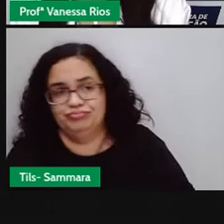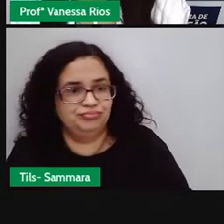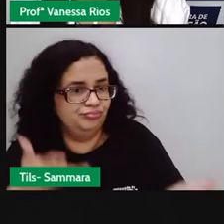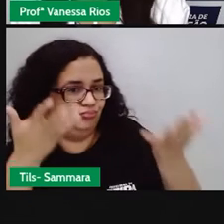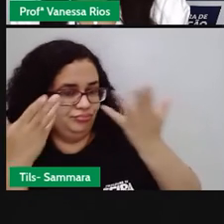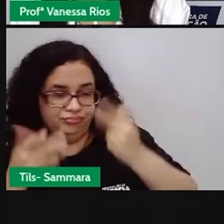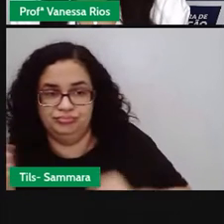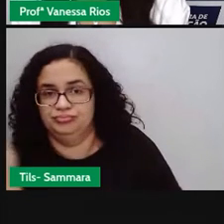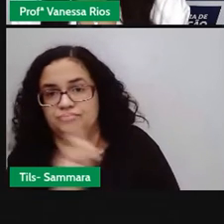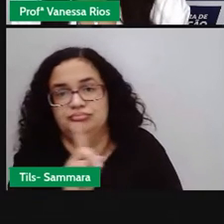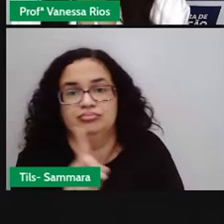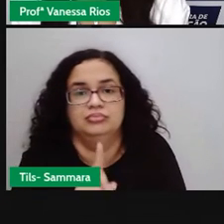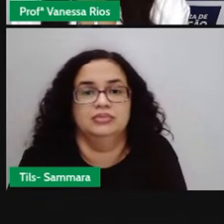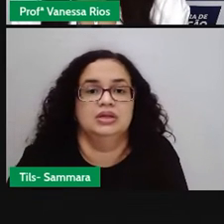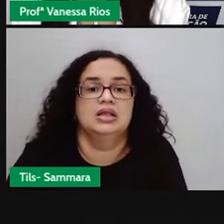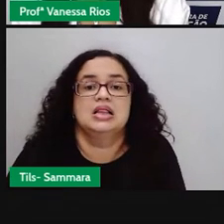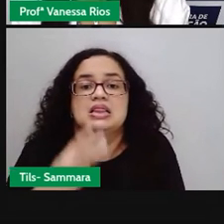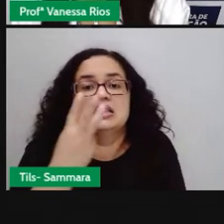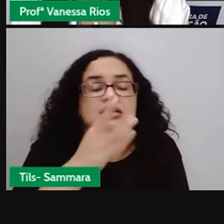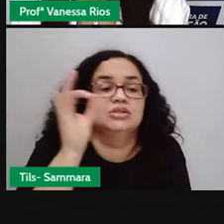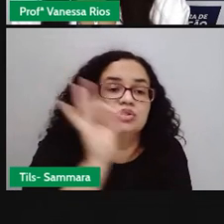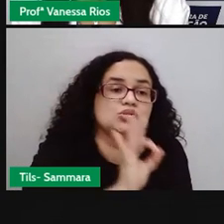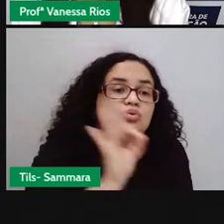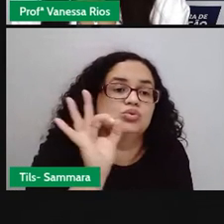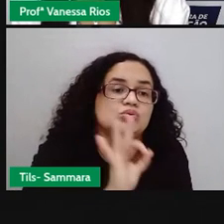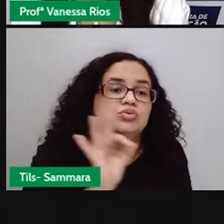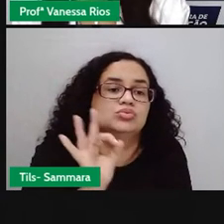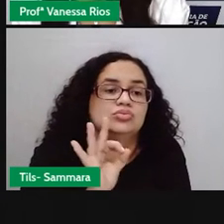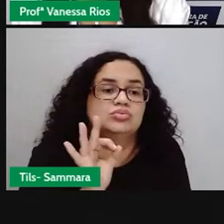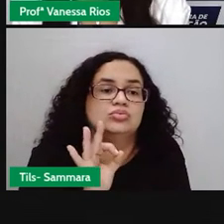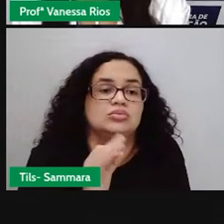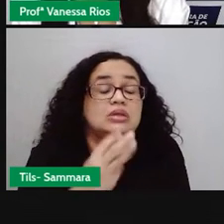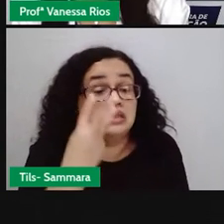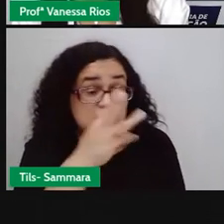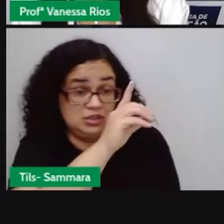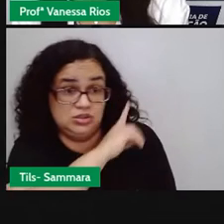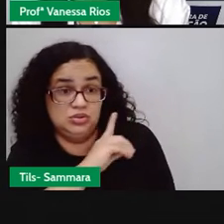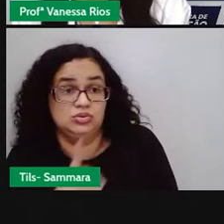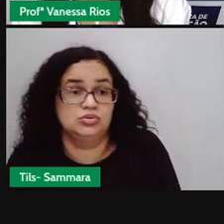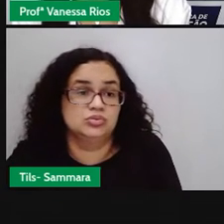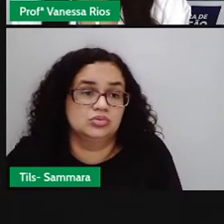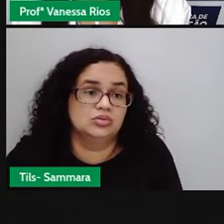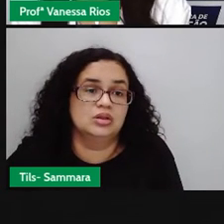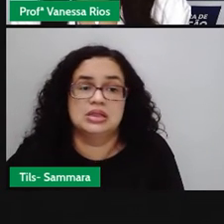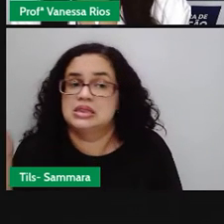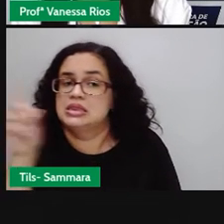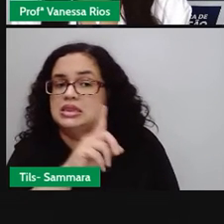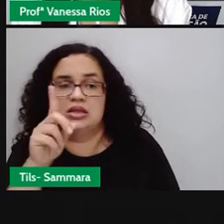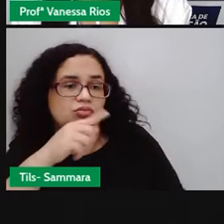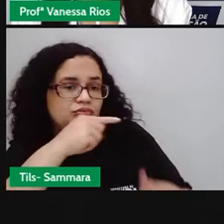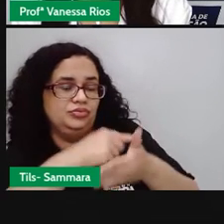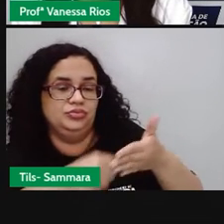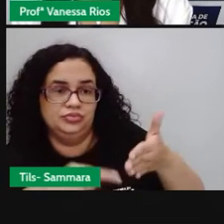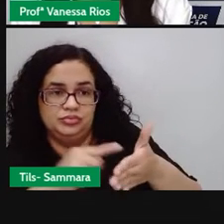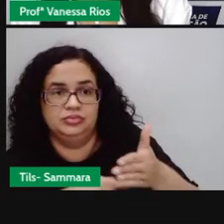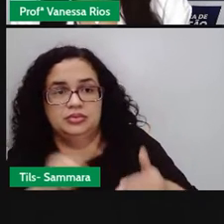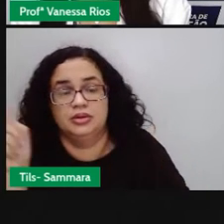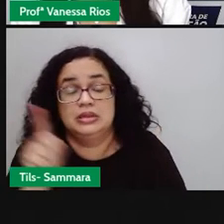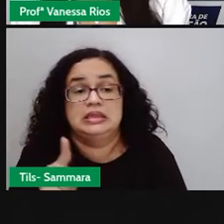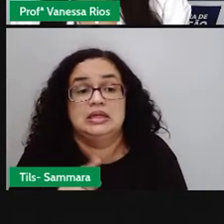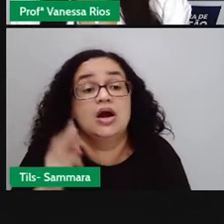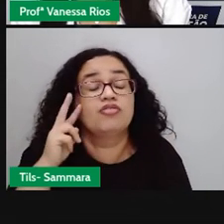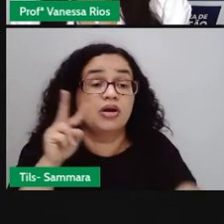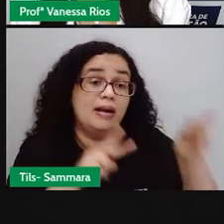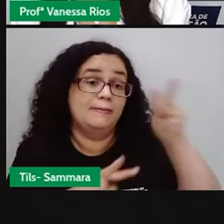contra e 3% aí votaram, e 3 deputados aí não votaram. Então, a